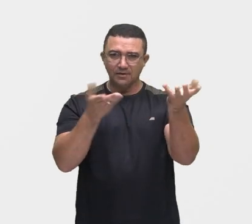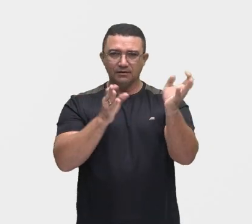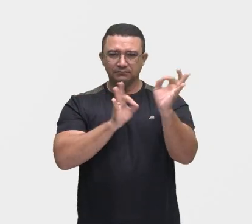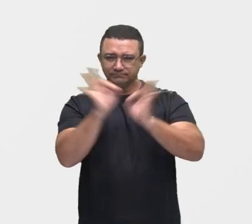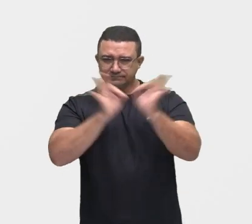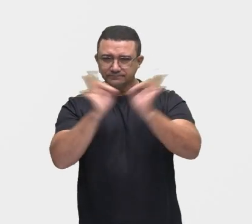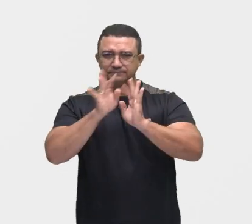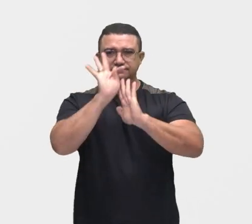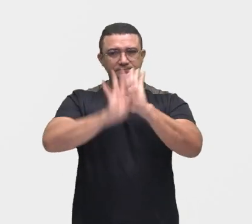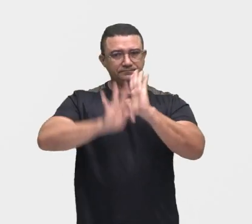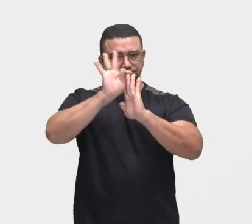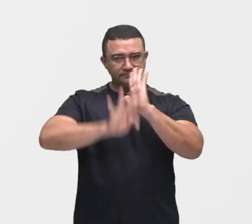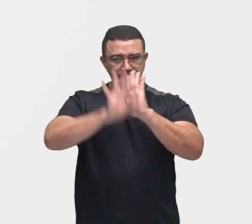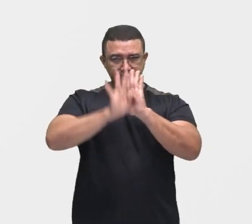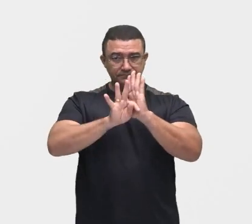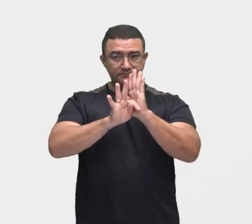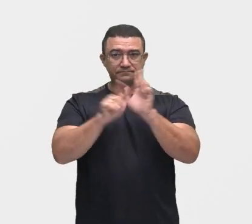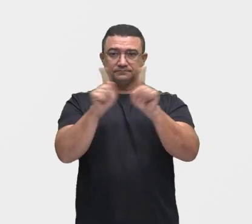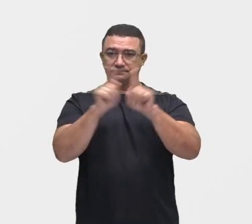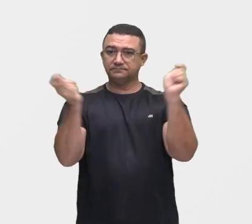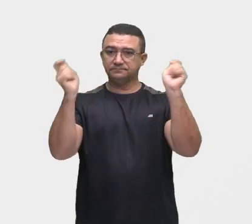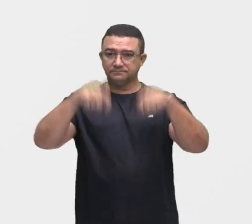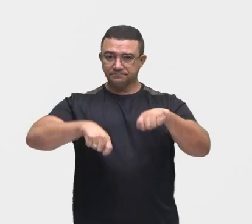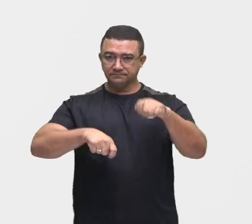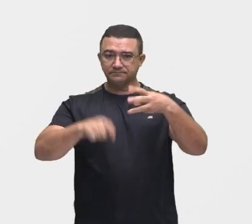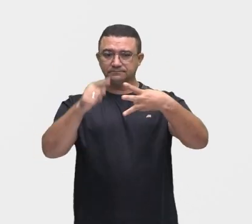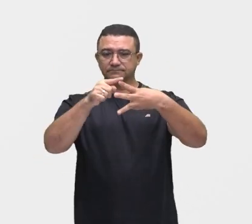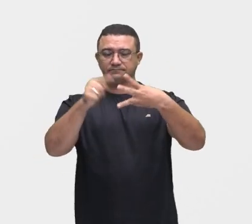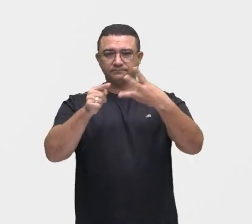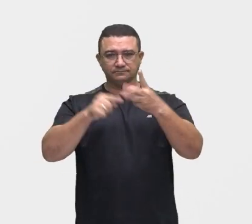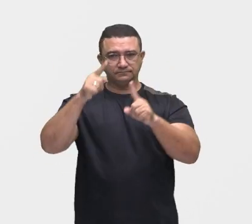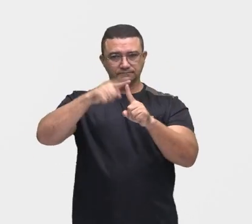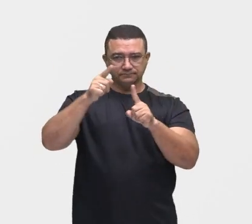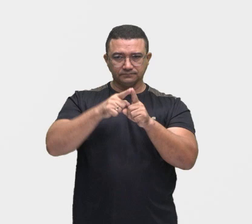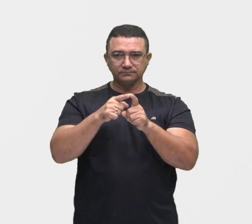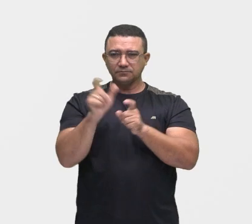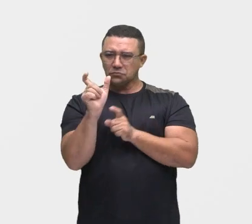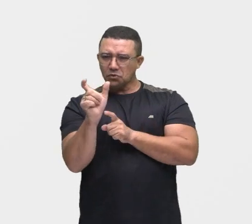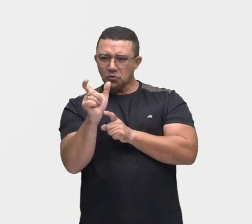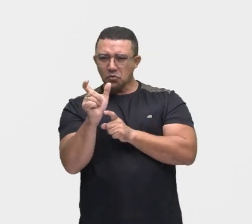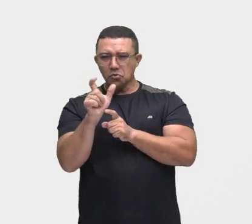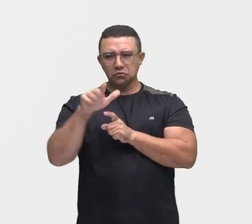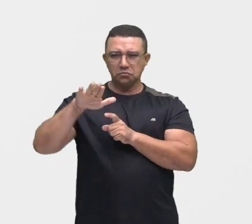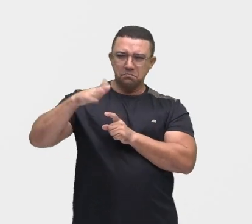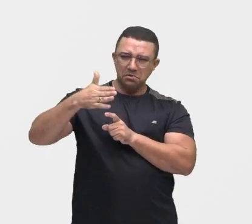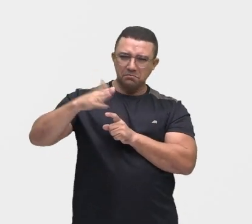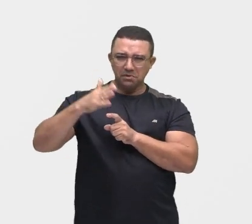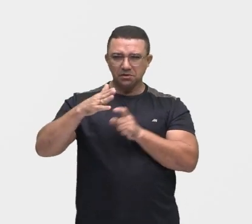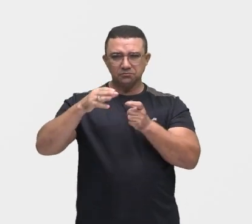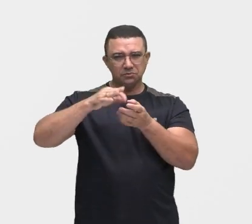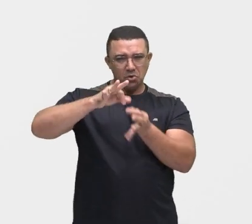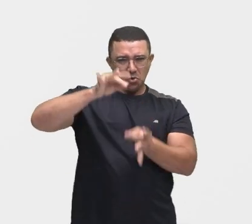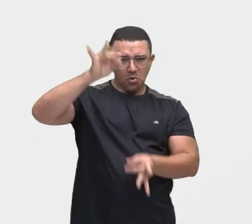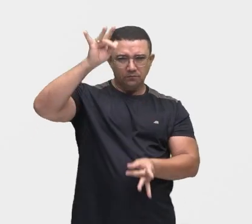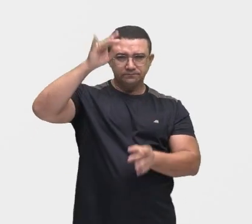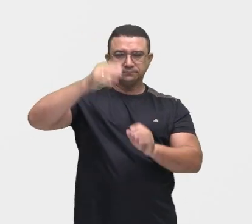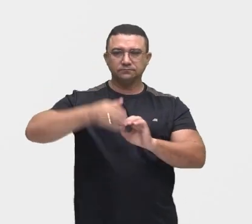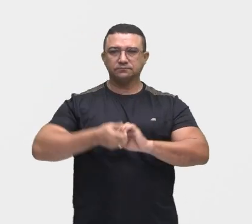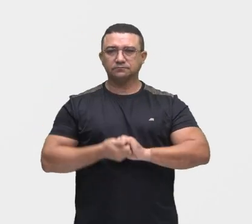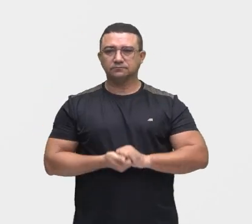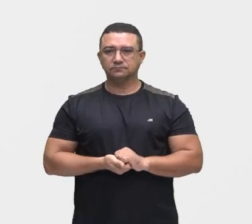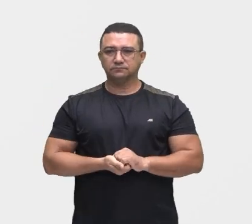o texto e que também eles podem ser de 3 tipos, os curtos, os médios e os longos. Muito bem,